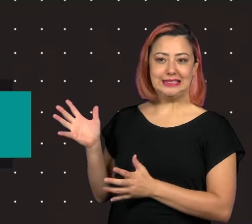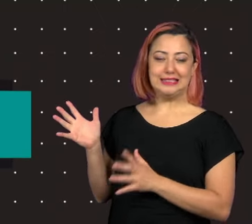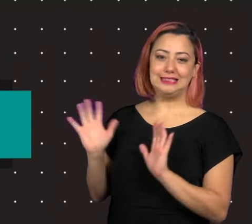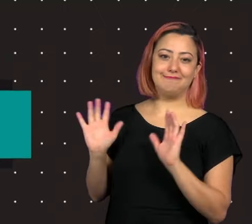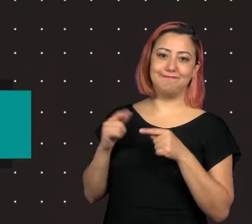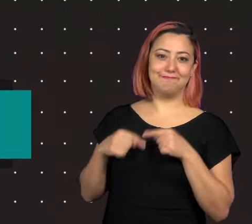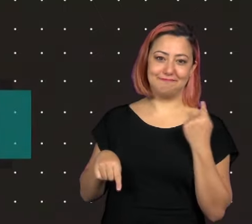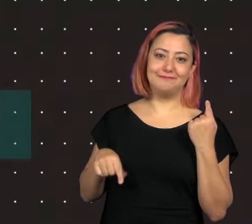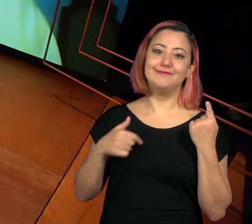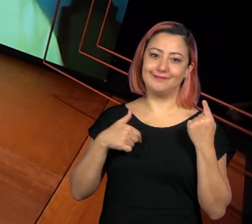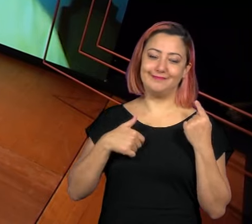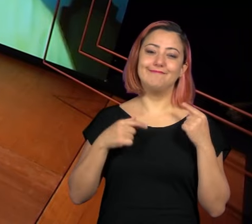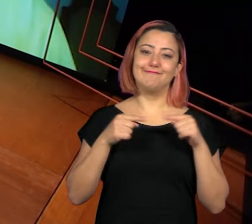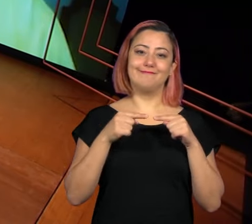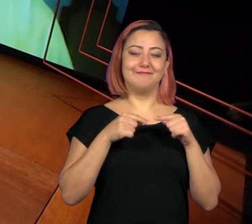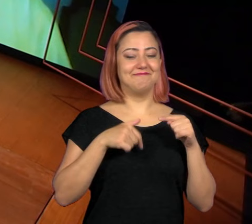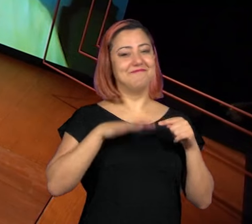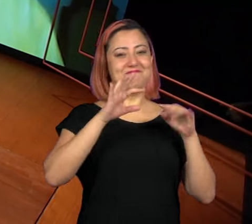Não.